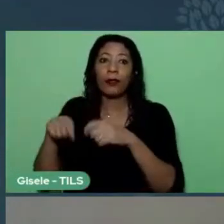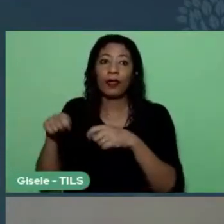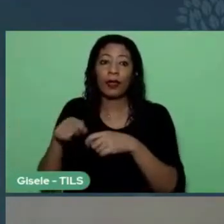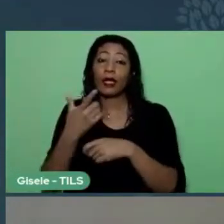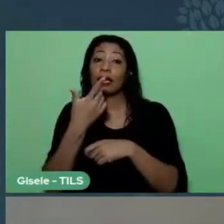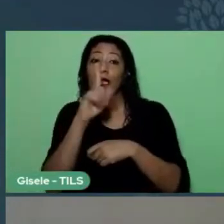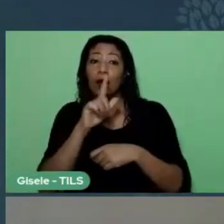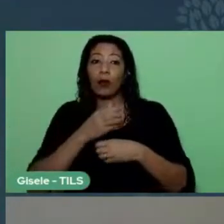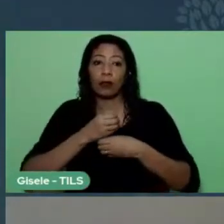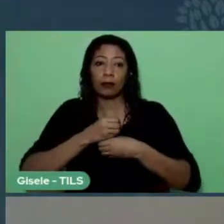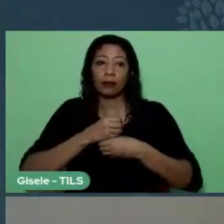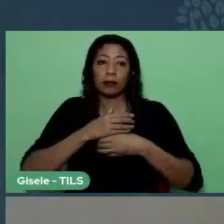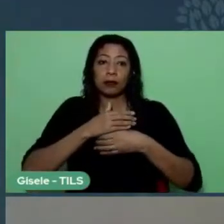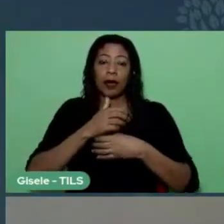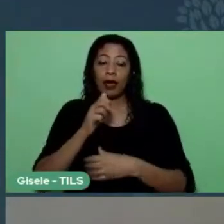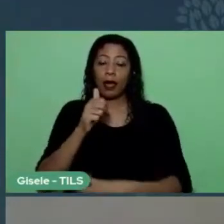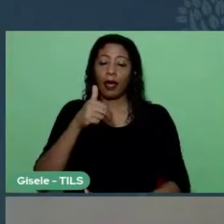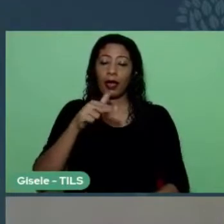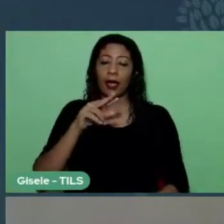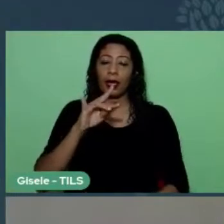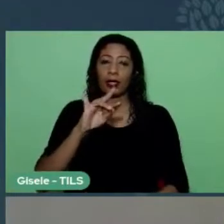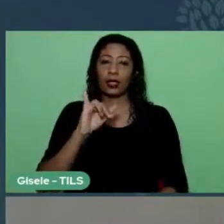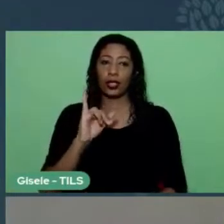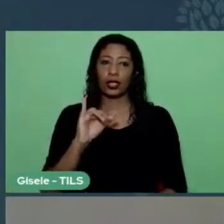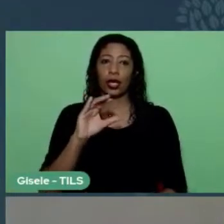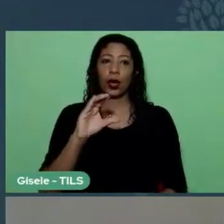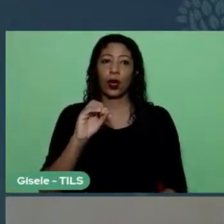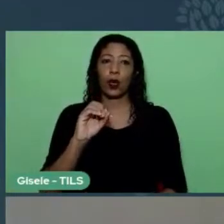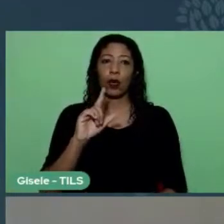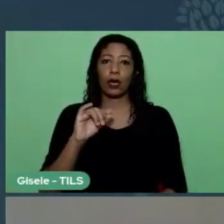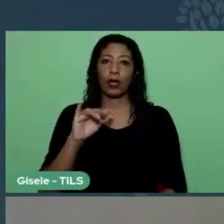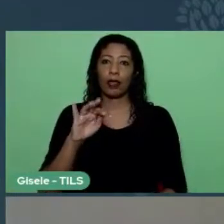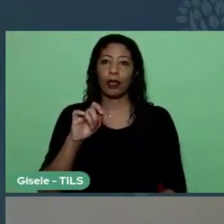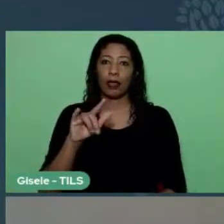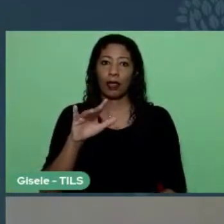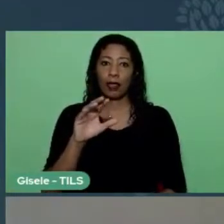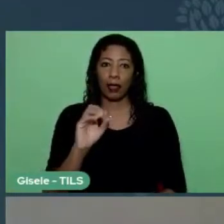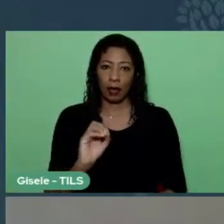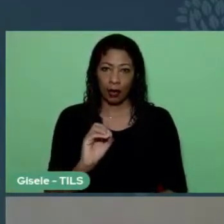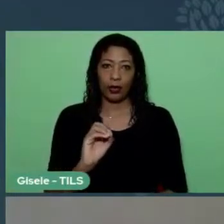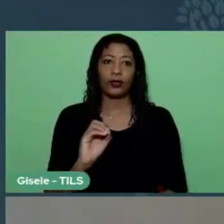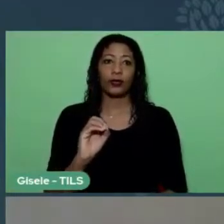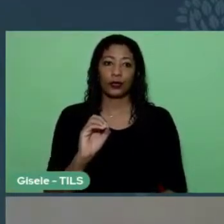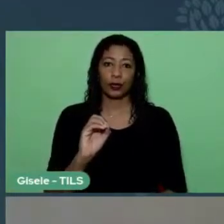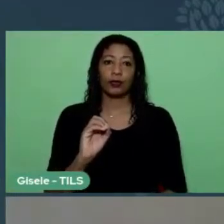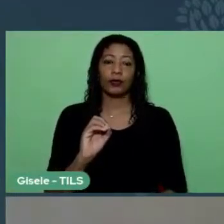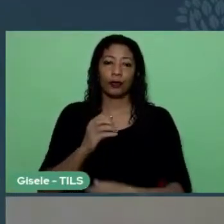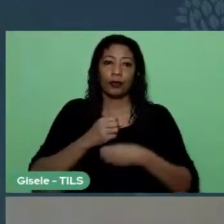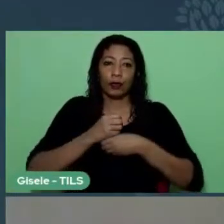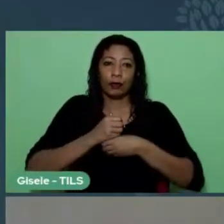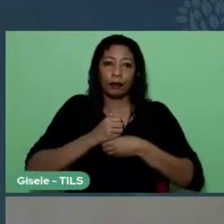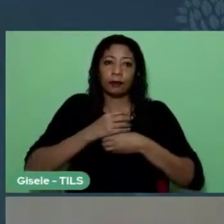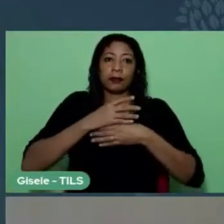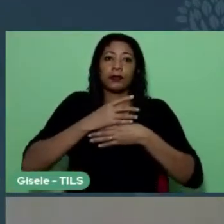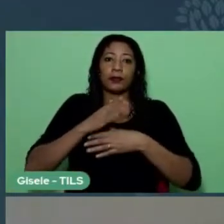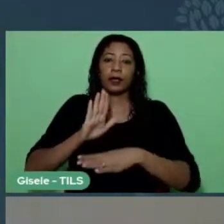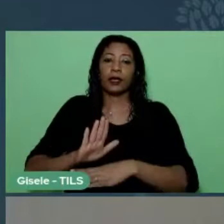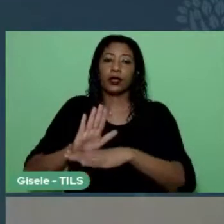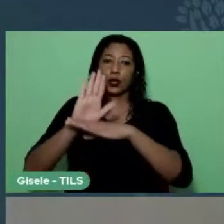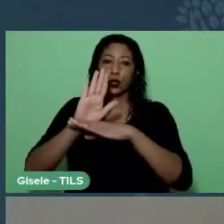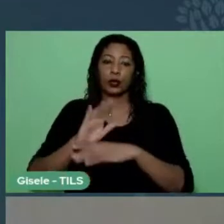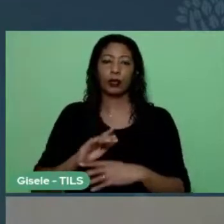os anticolinérgicos, né, que a gente também seria uma dupla broncodilatação para esse paciente mais grave. Existe a